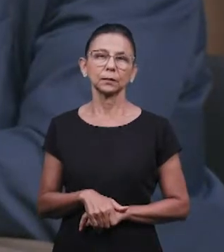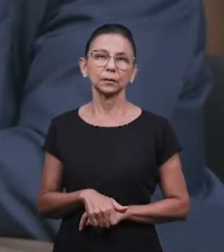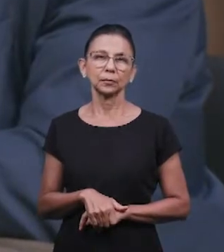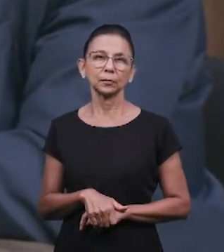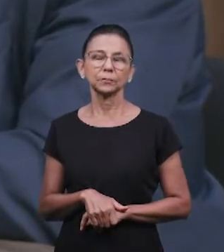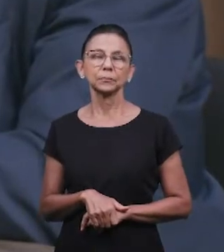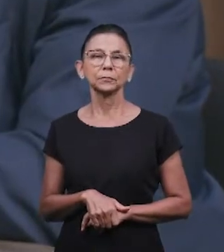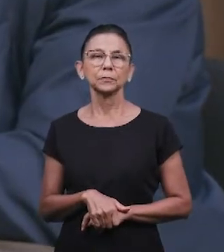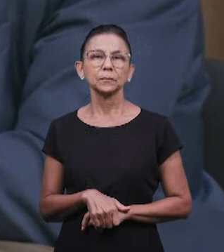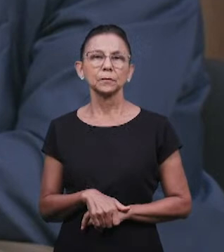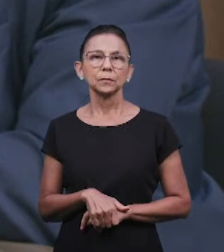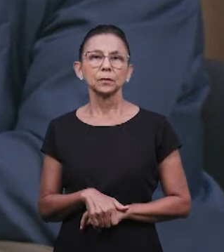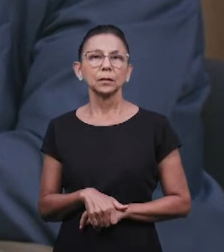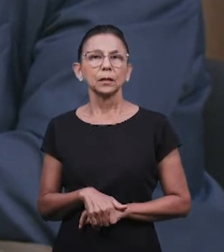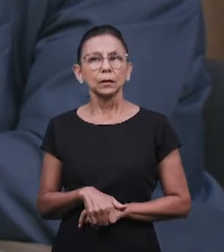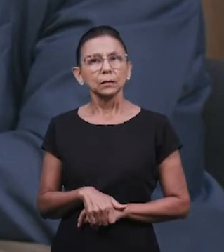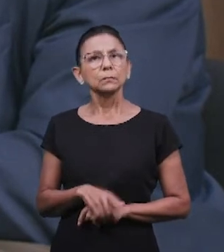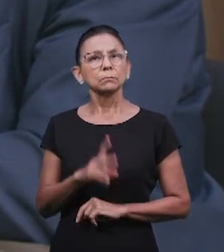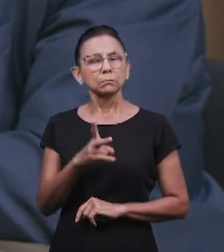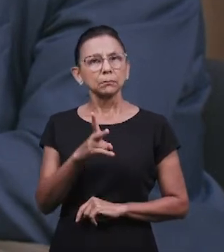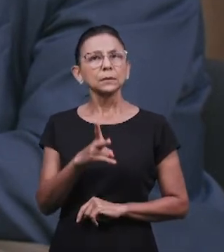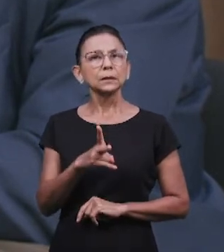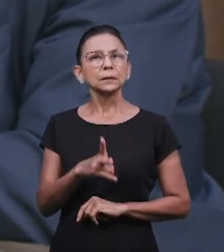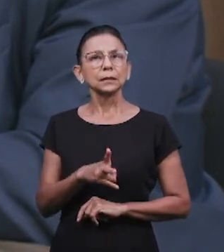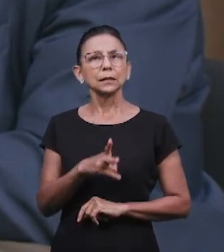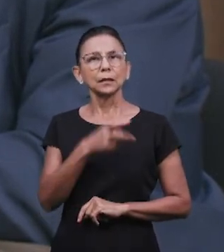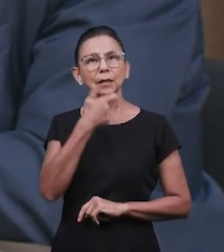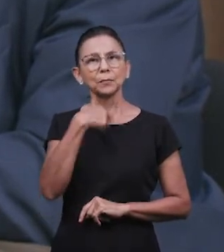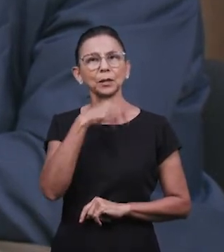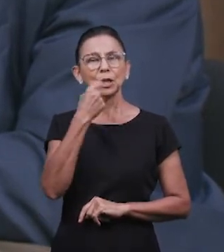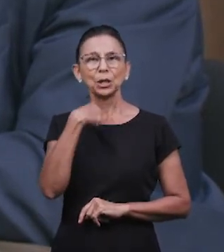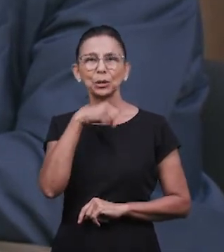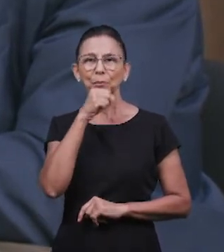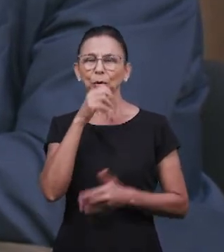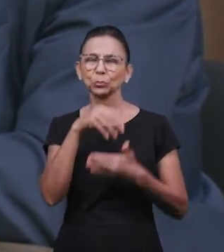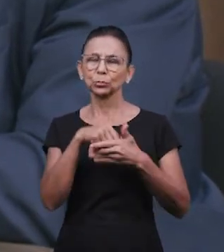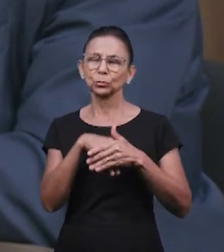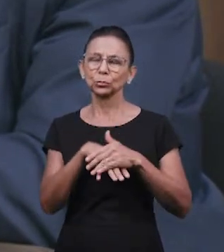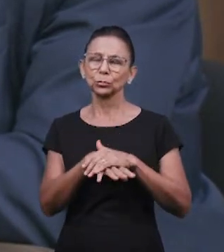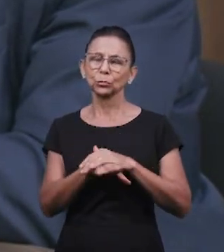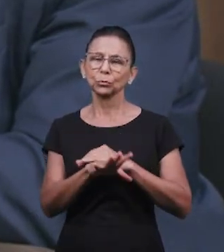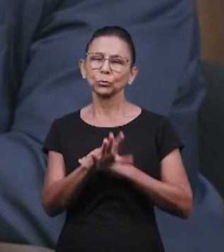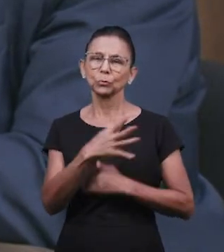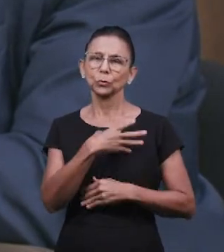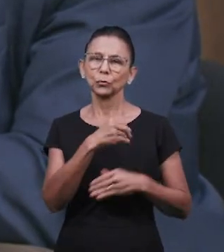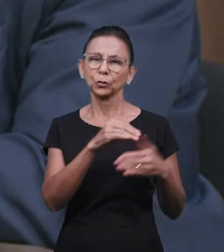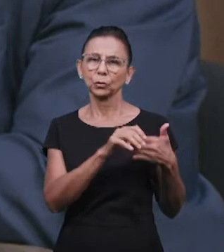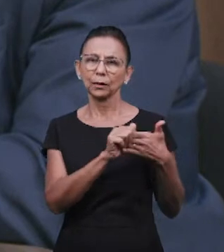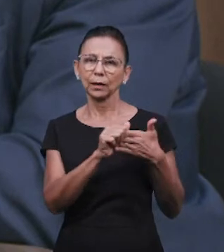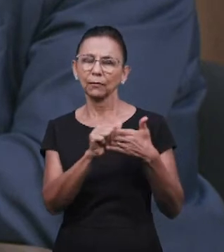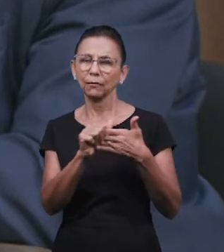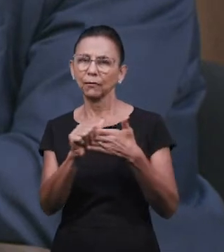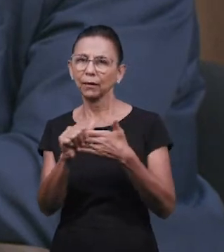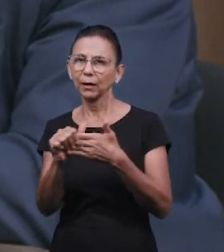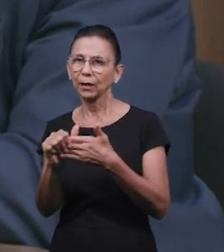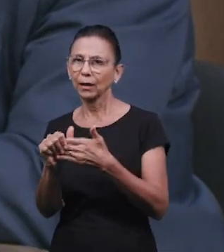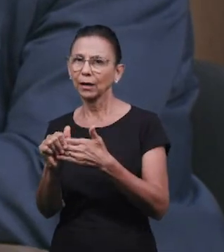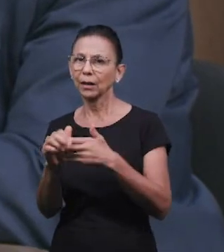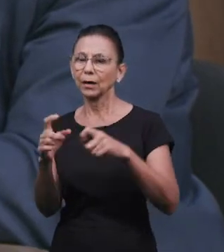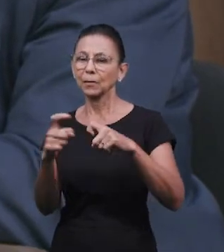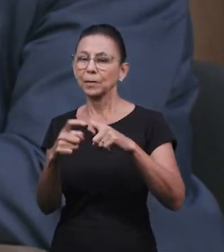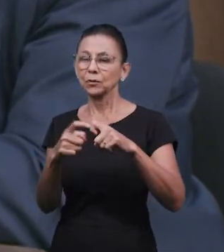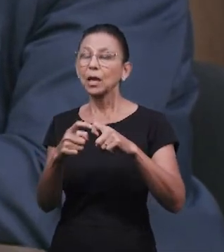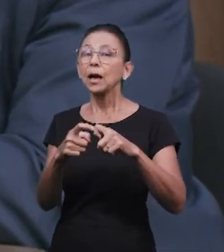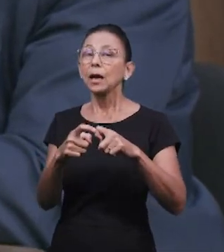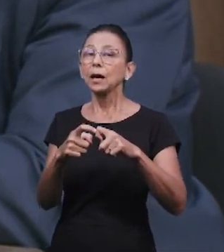tudo, mais novinhas e tal, os pais têm o hábito de levar ao pediatra com certa frequência. Então, a